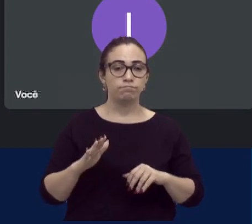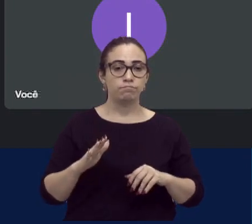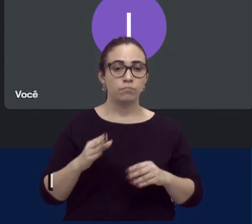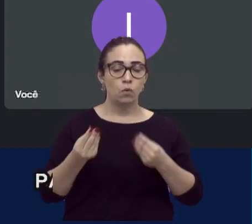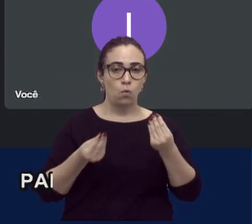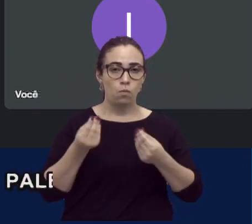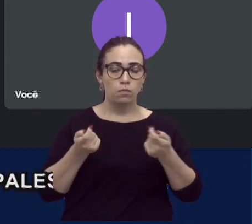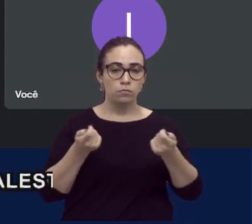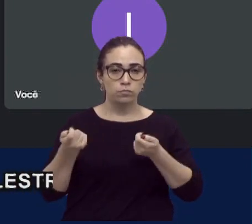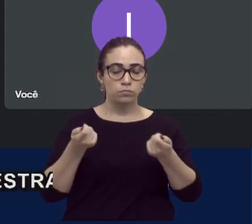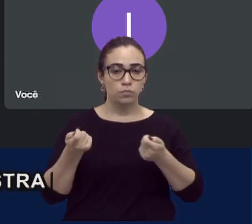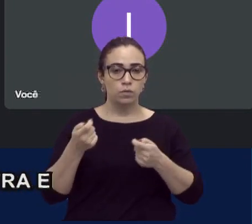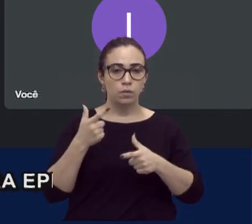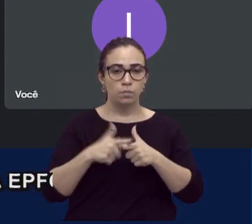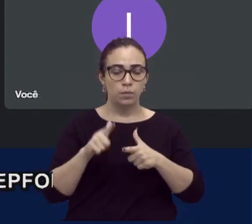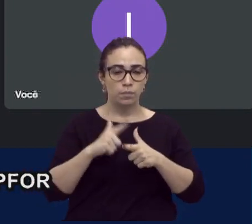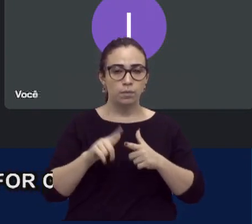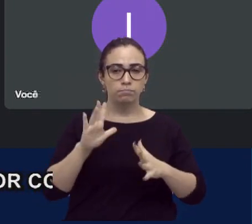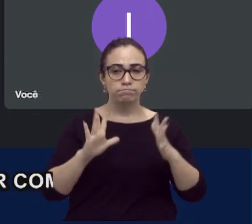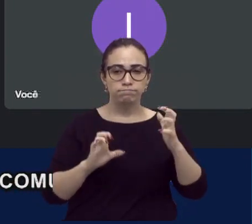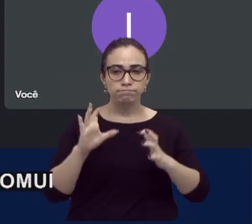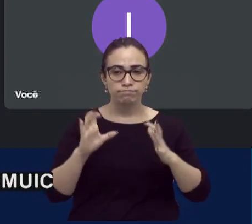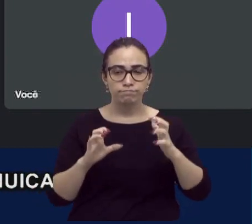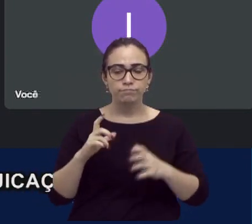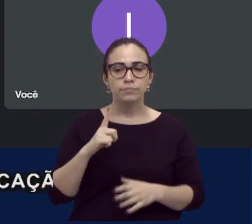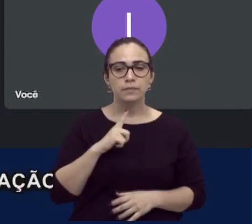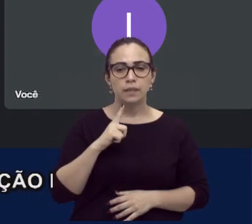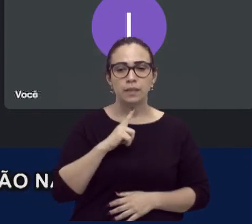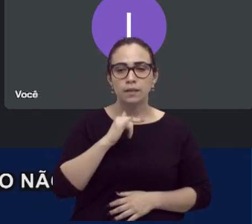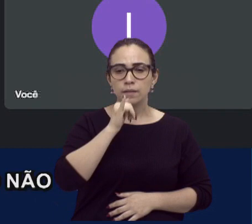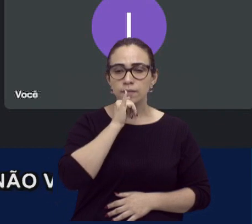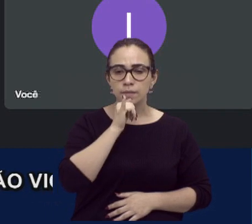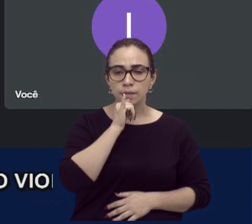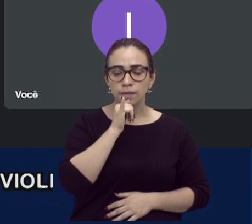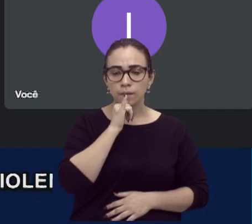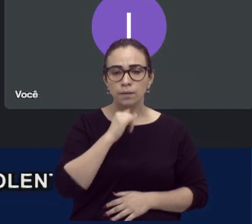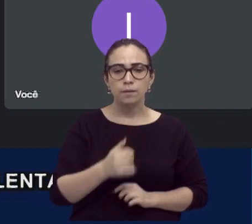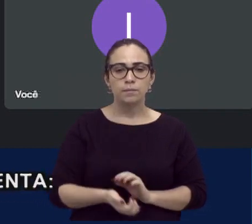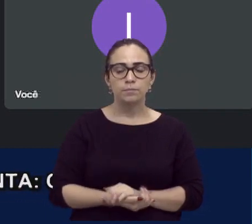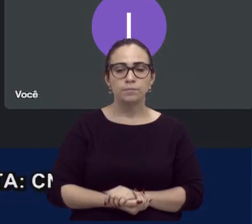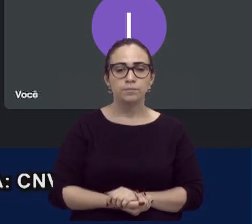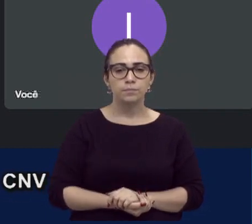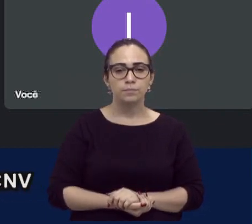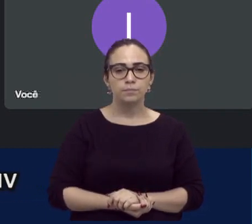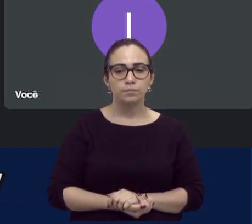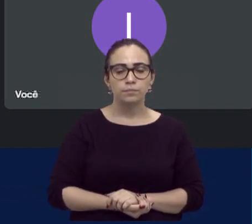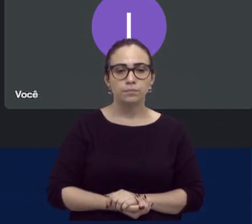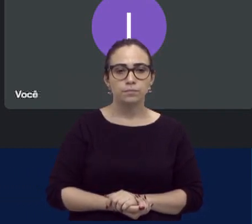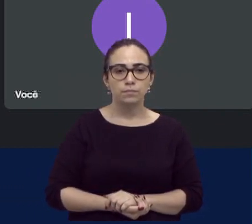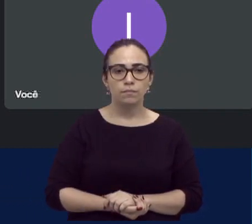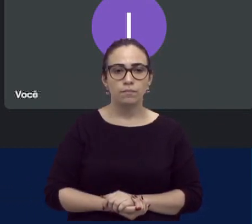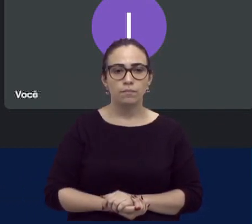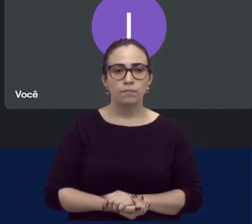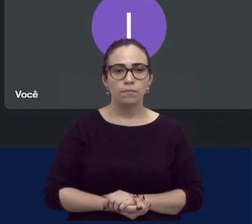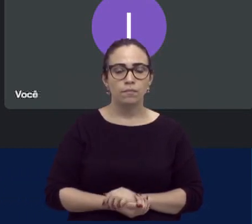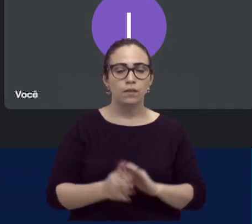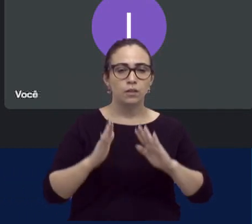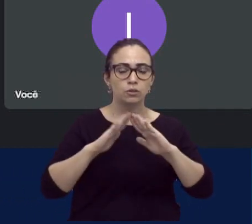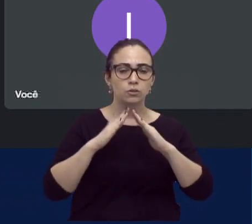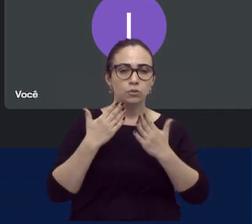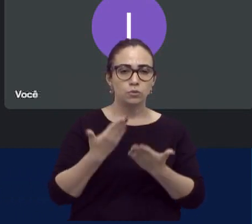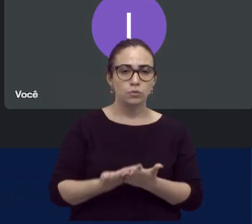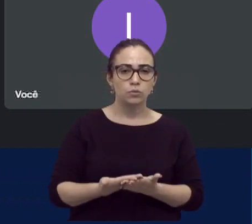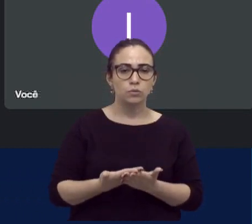exemplo, quando a gente vai fazer, vamos supor que a gente, ou a mediação escolar, ou